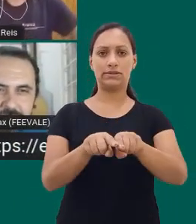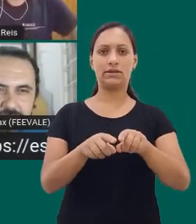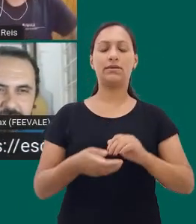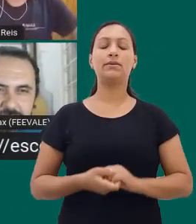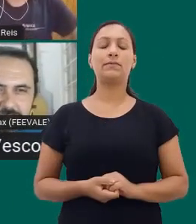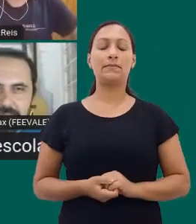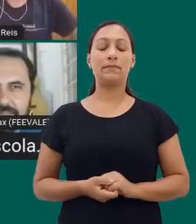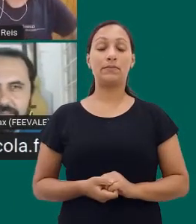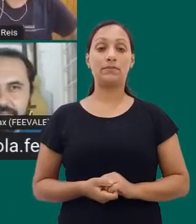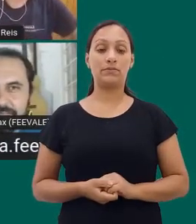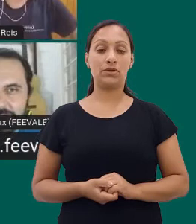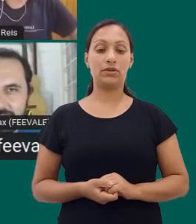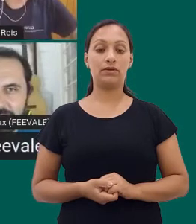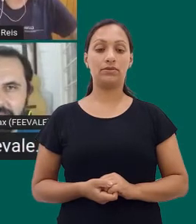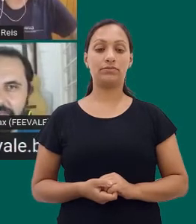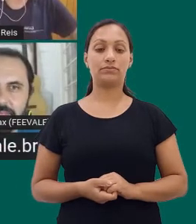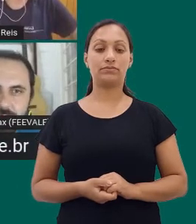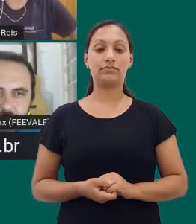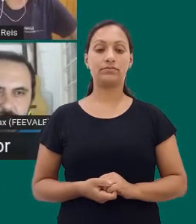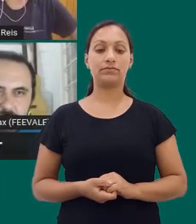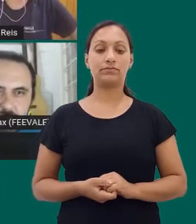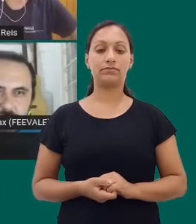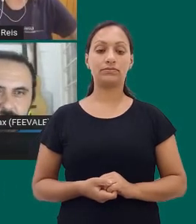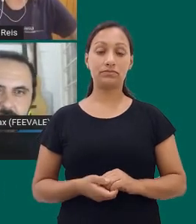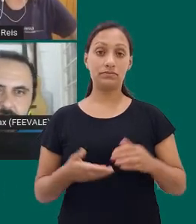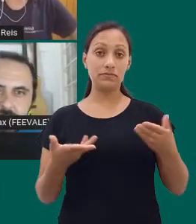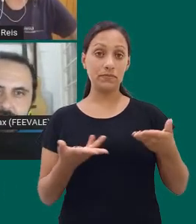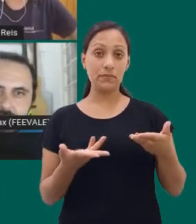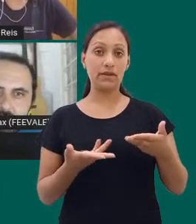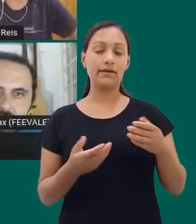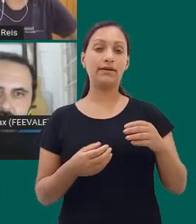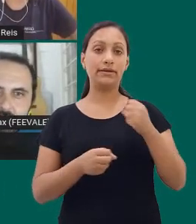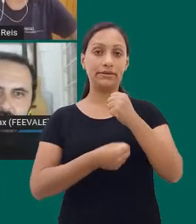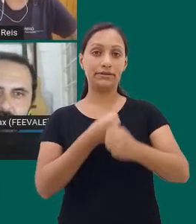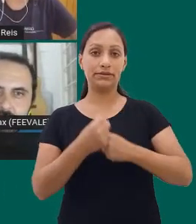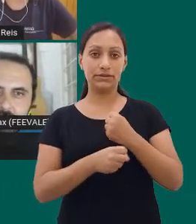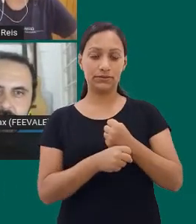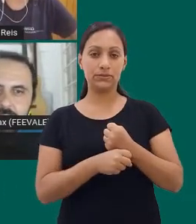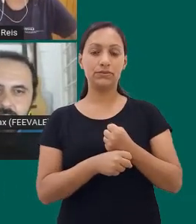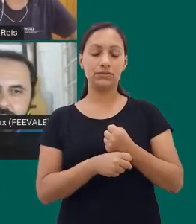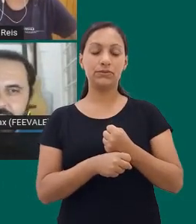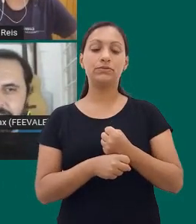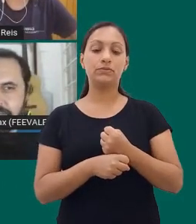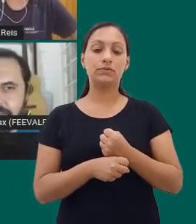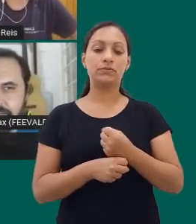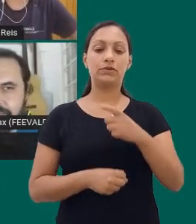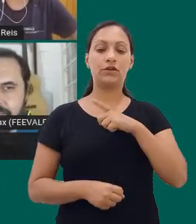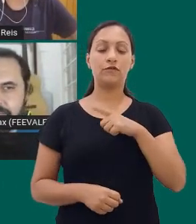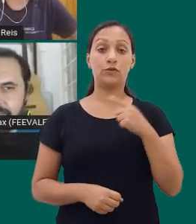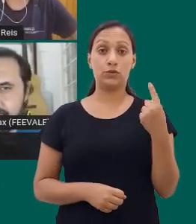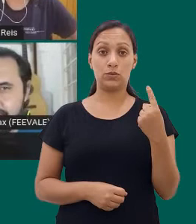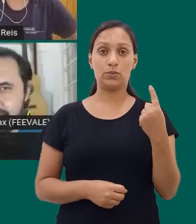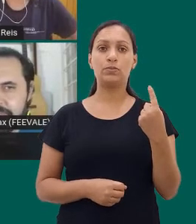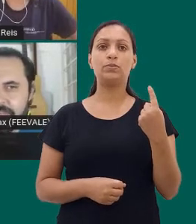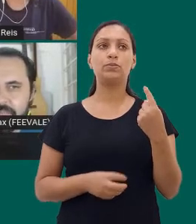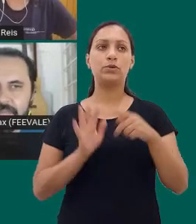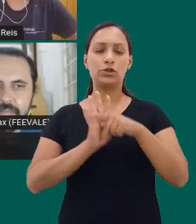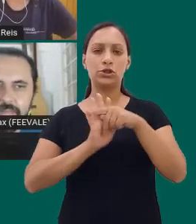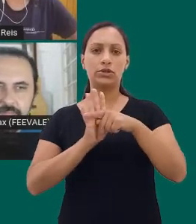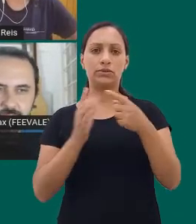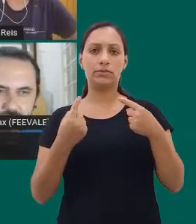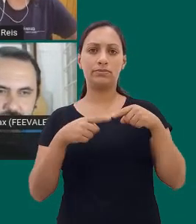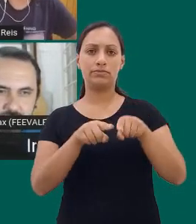como acontecem, né, no caso, este ano a gente teve um dos projetos foi em parceria, então, com os